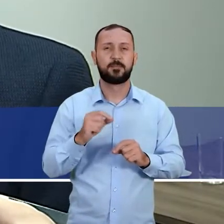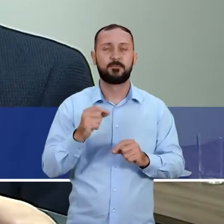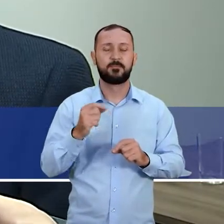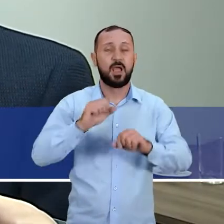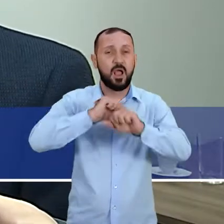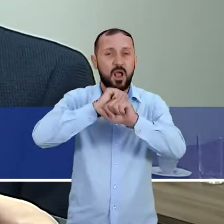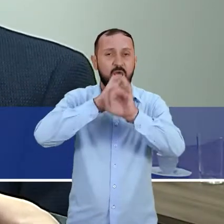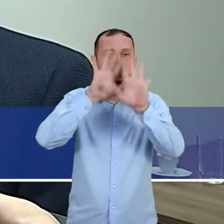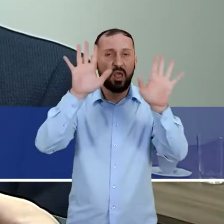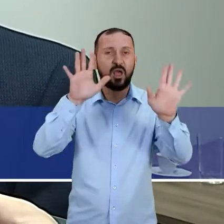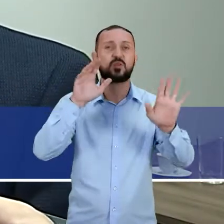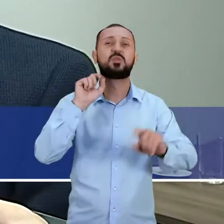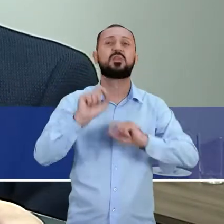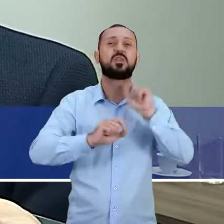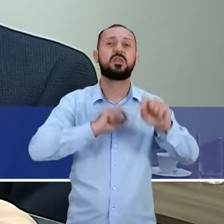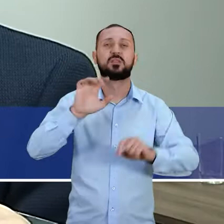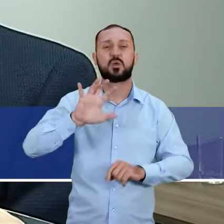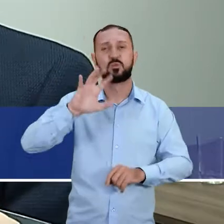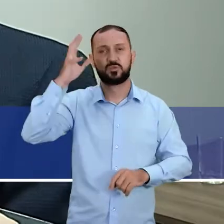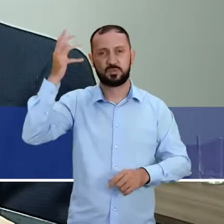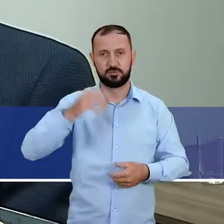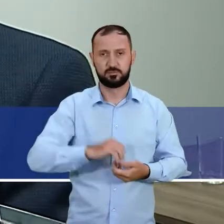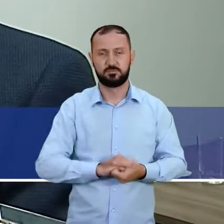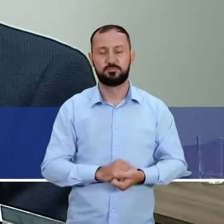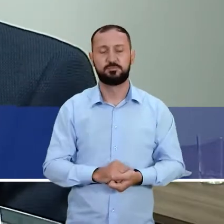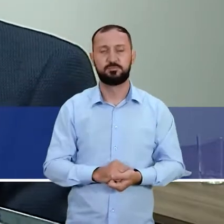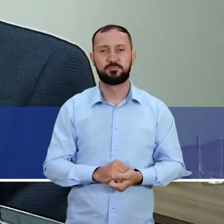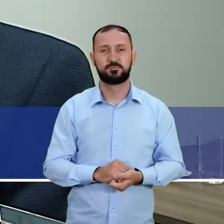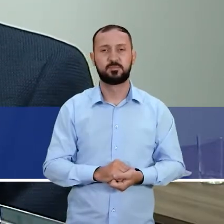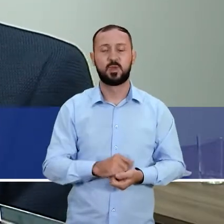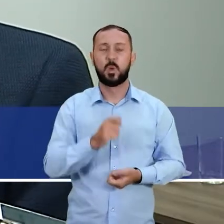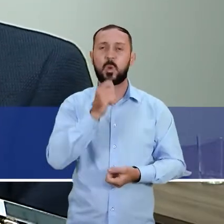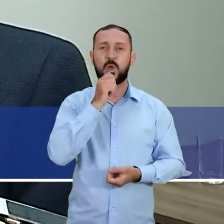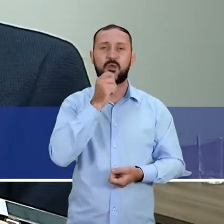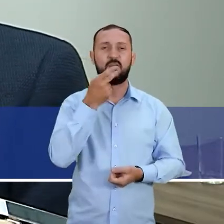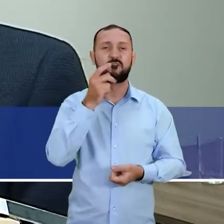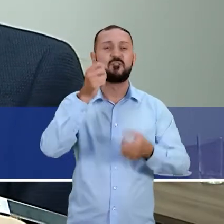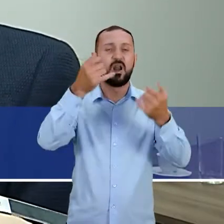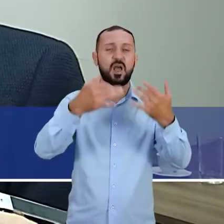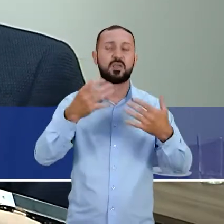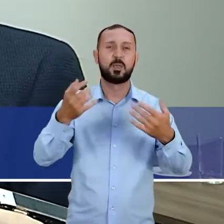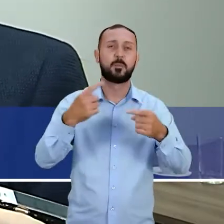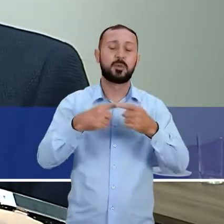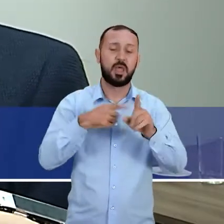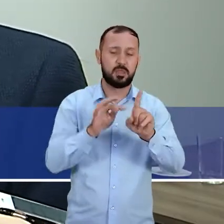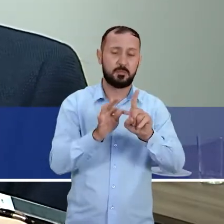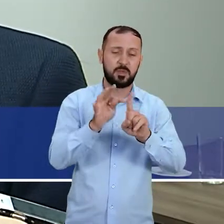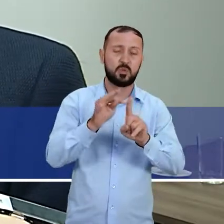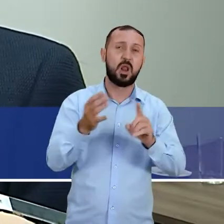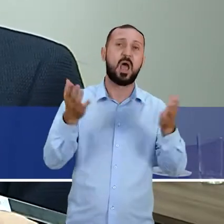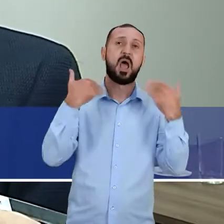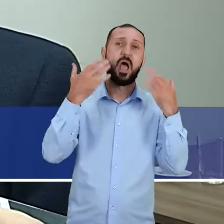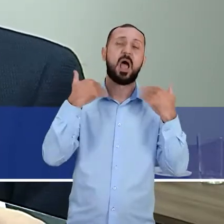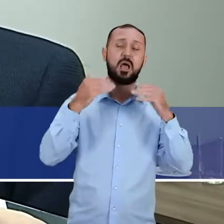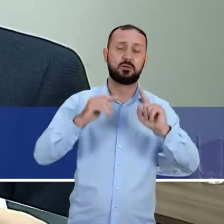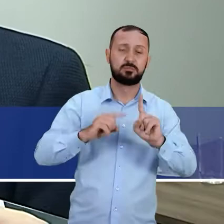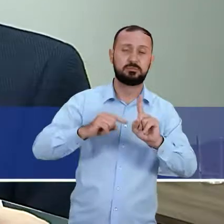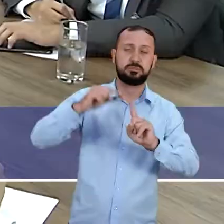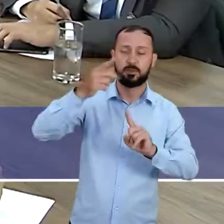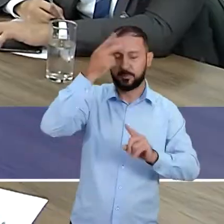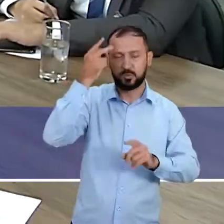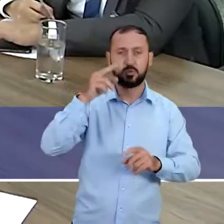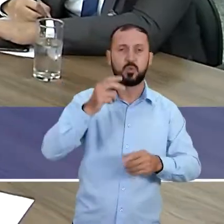aclarar as coisas, deixar bem claro o que é que está acontecendo. Não adianta dizer que as temperaturas altas motivaram o aumento de